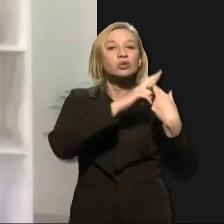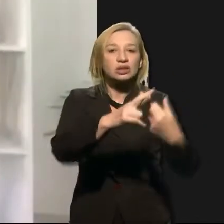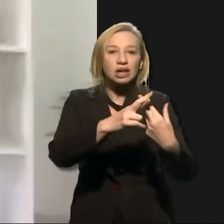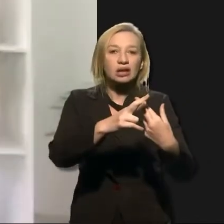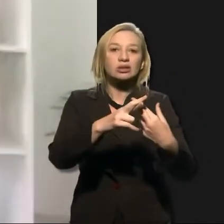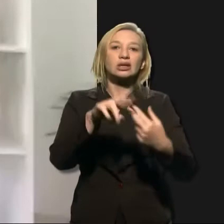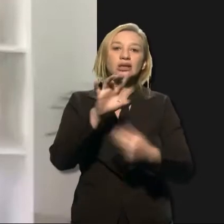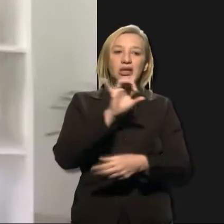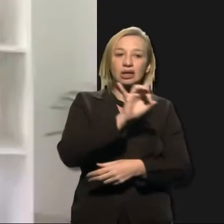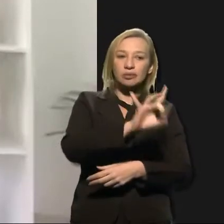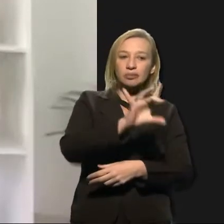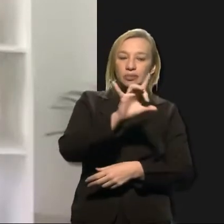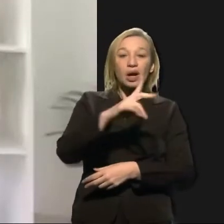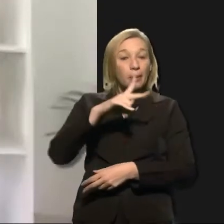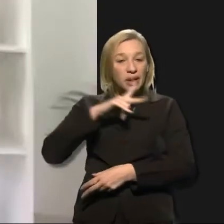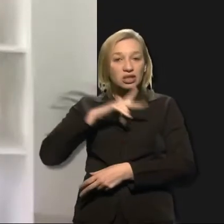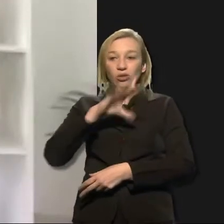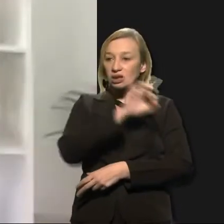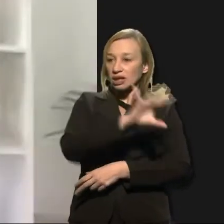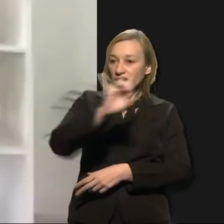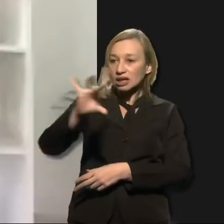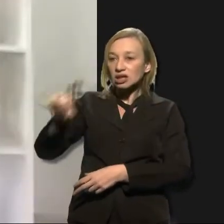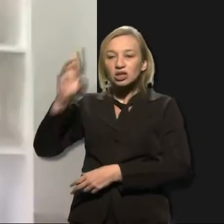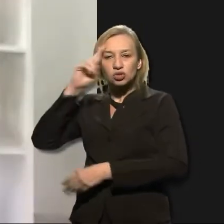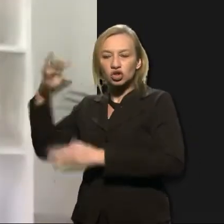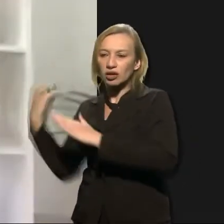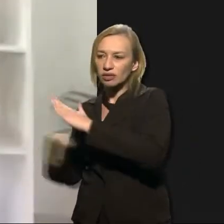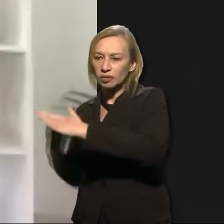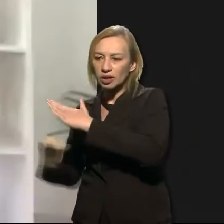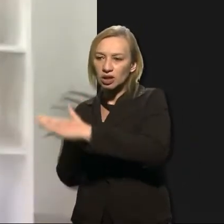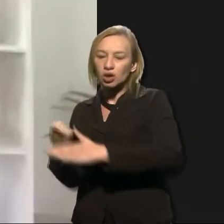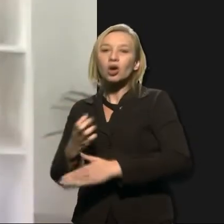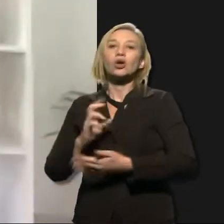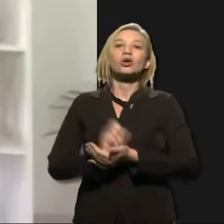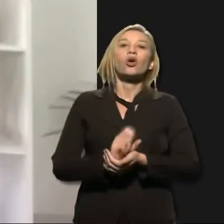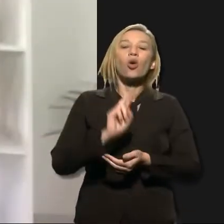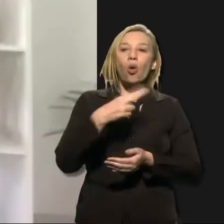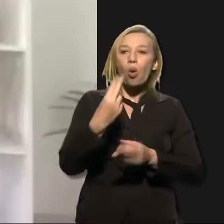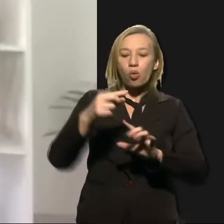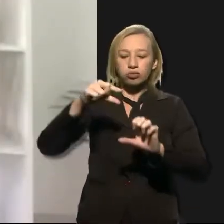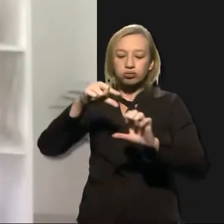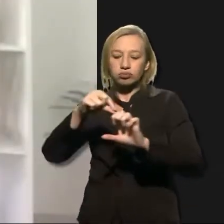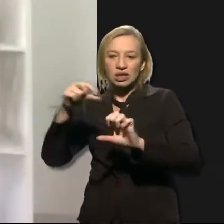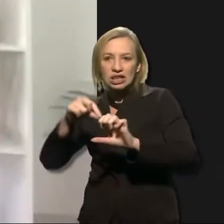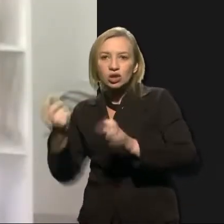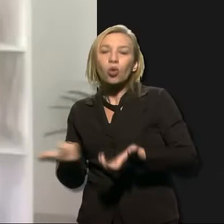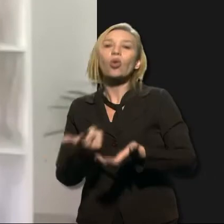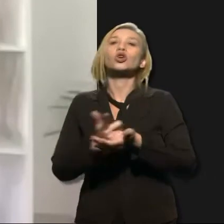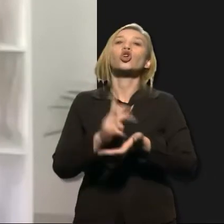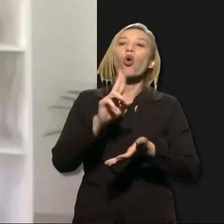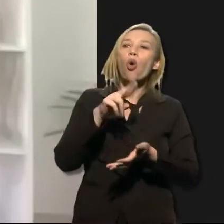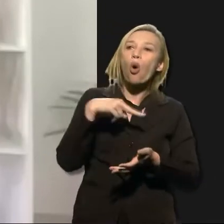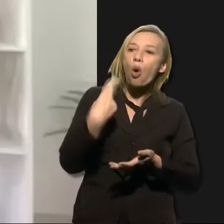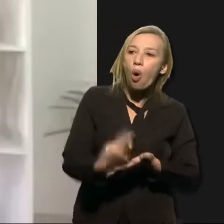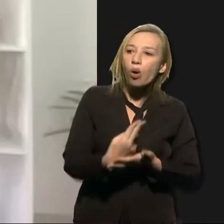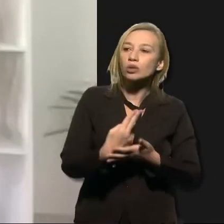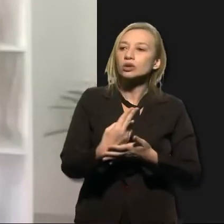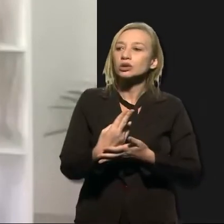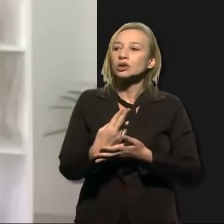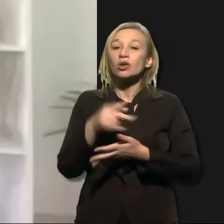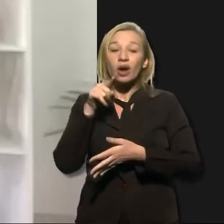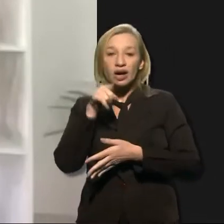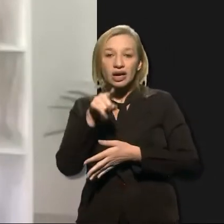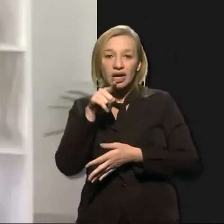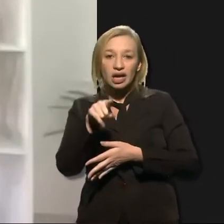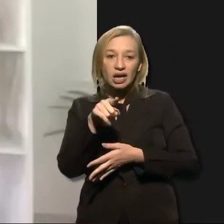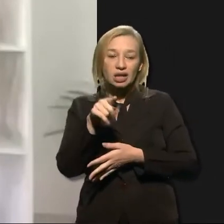públicas, tangencie a responsabilidade individual, seja com os grandes empresários, seja com os